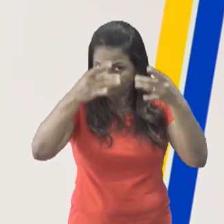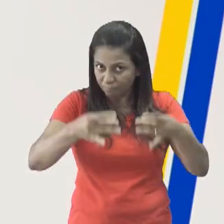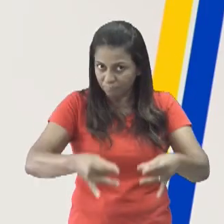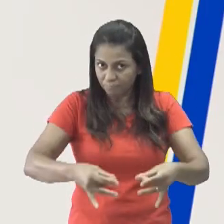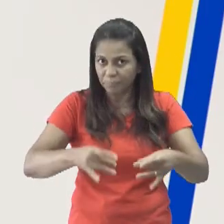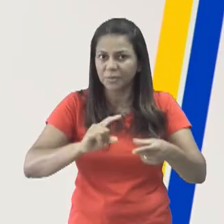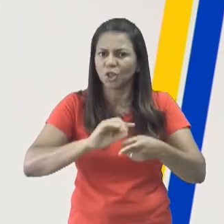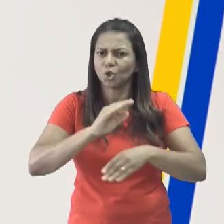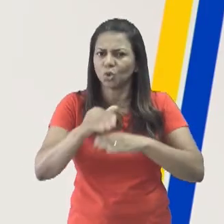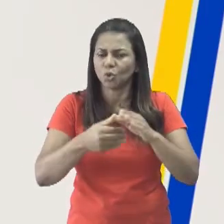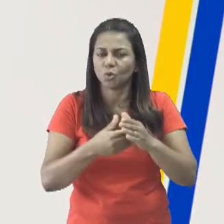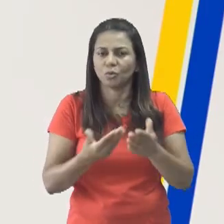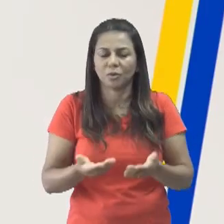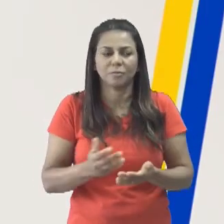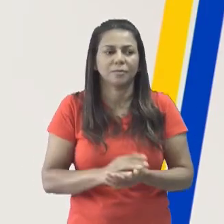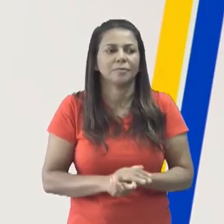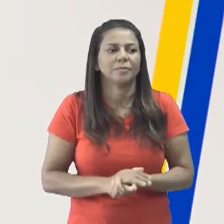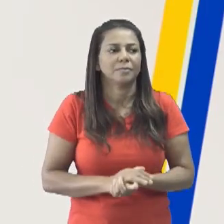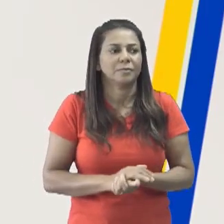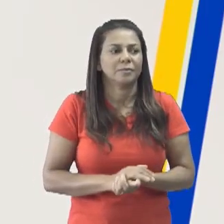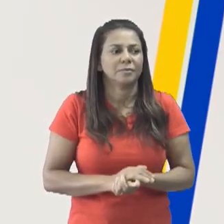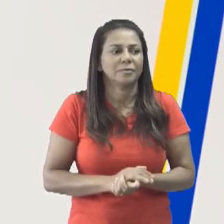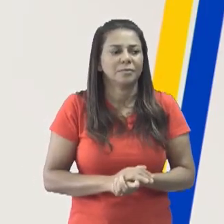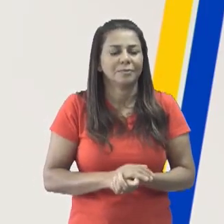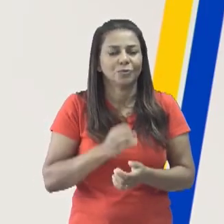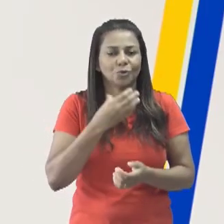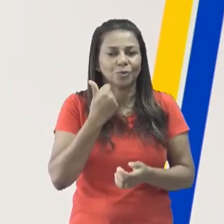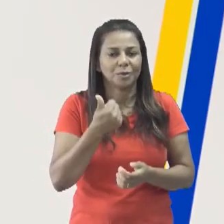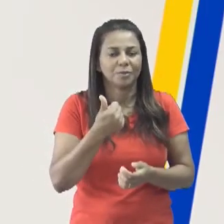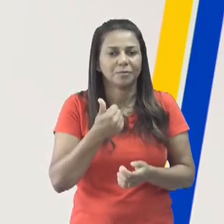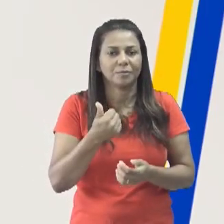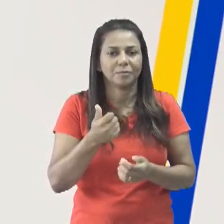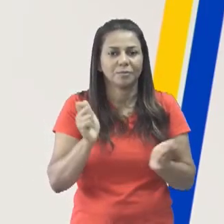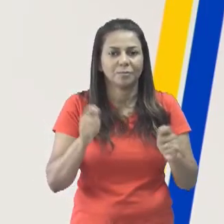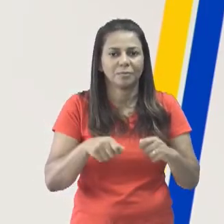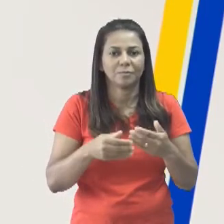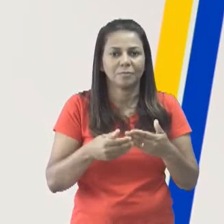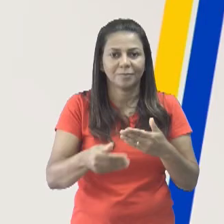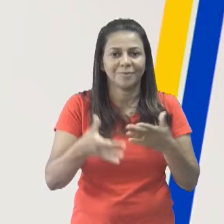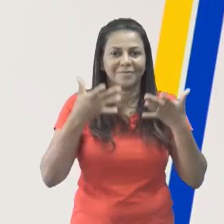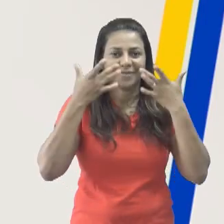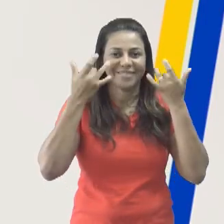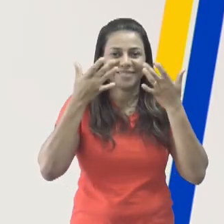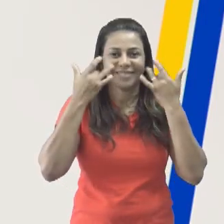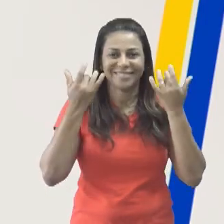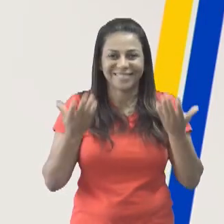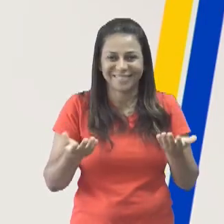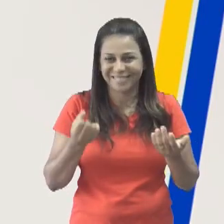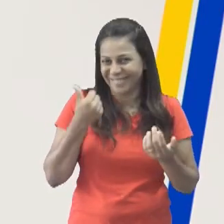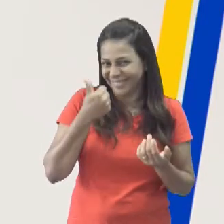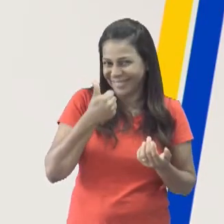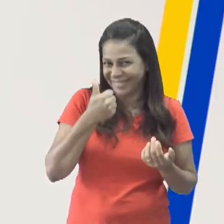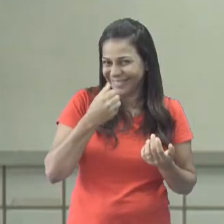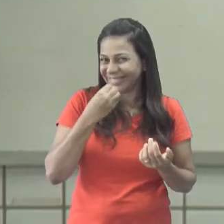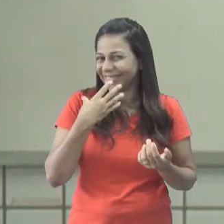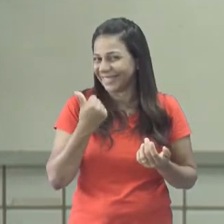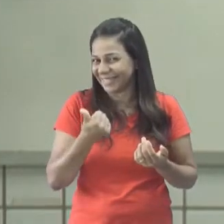de um texto dramático. Ok? Tudo bem? A gente já pode começar a encenar? Isso, muito